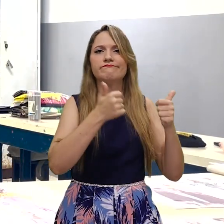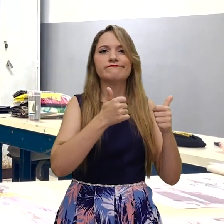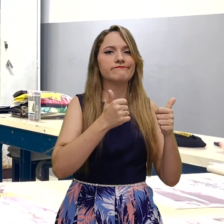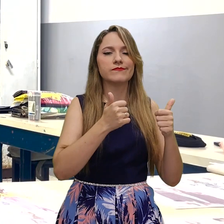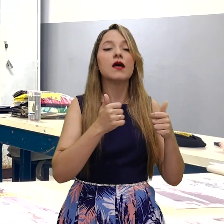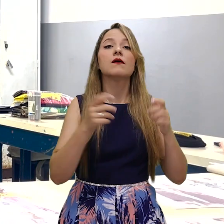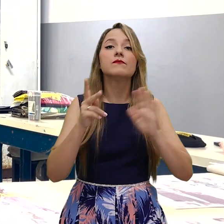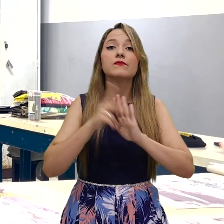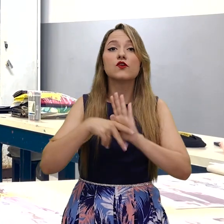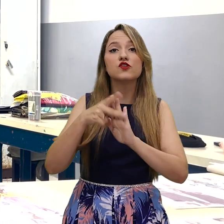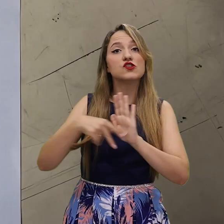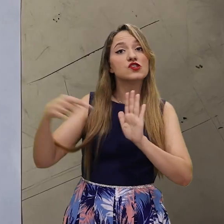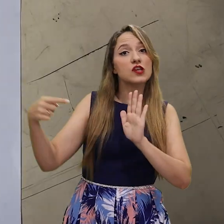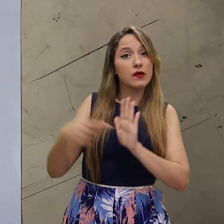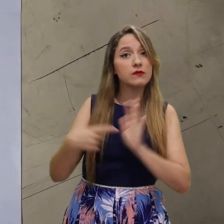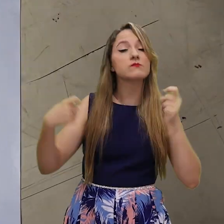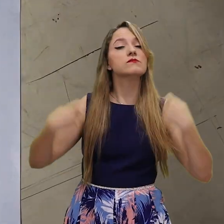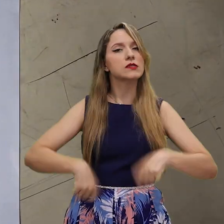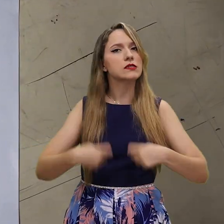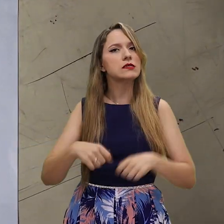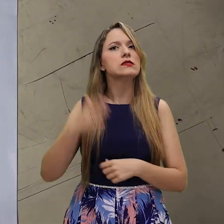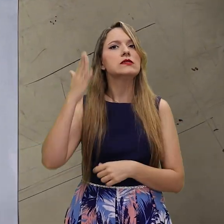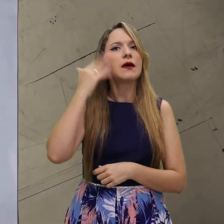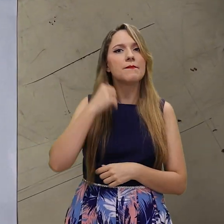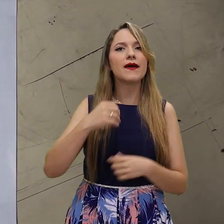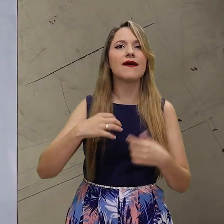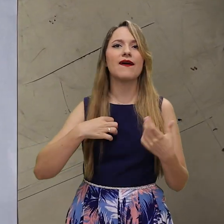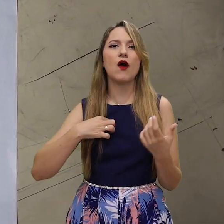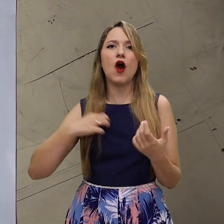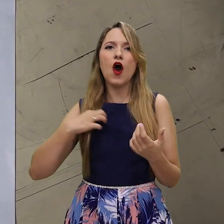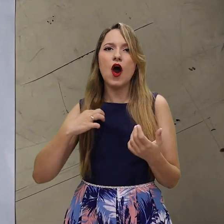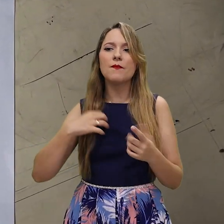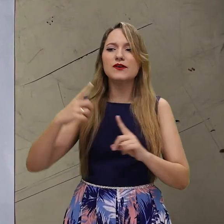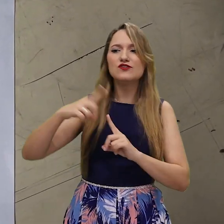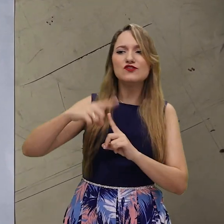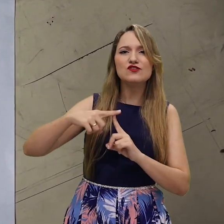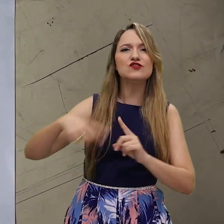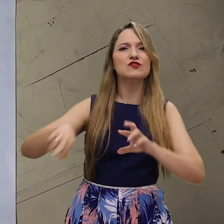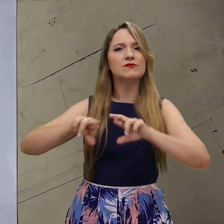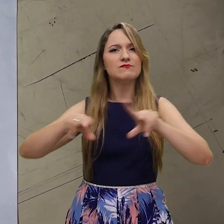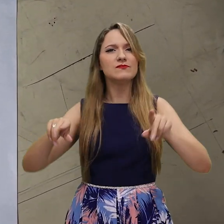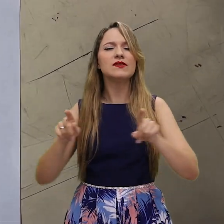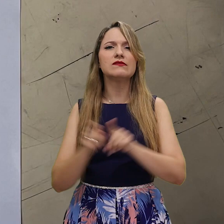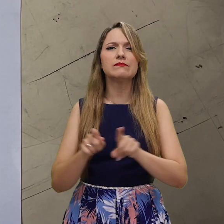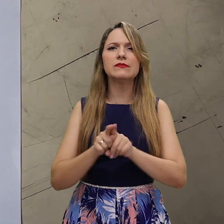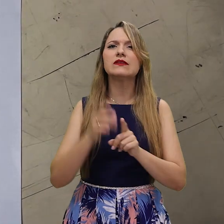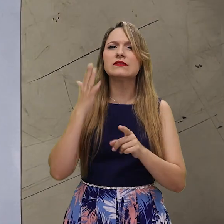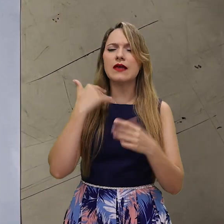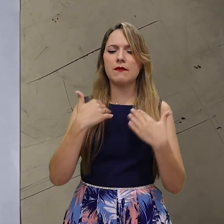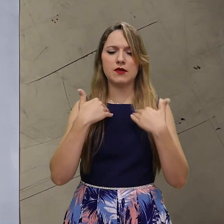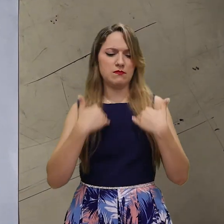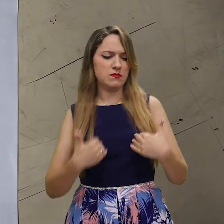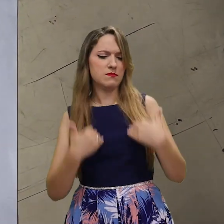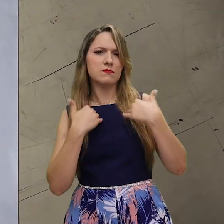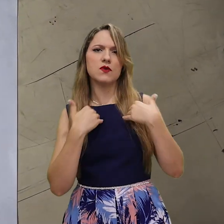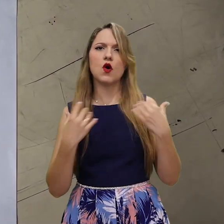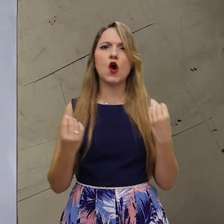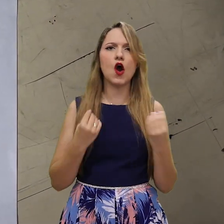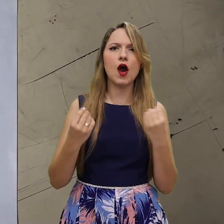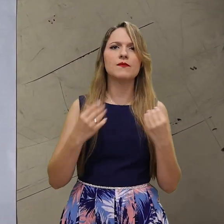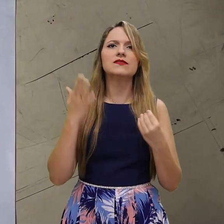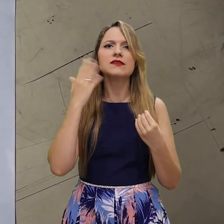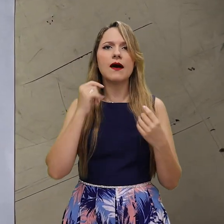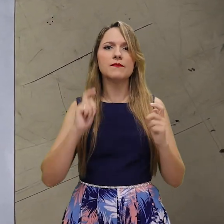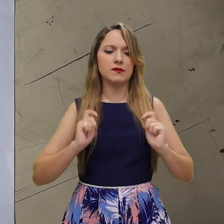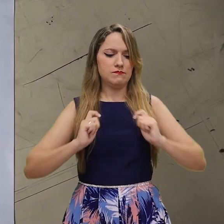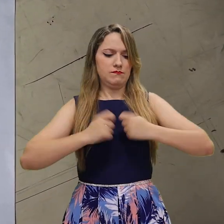é importante você conhecer tecido, conhecer caimento, ter a clareza do fechamento, como é que você vai